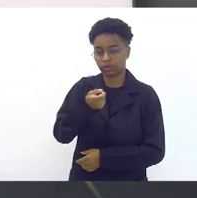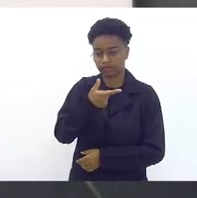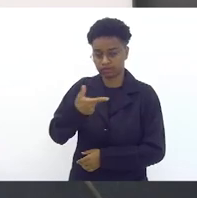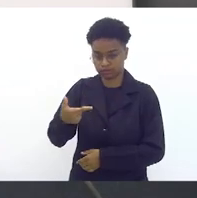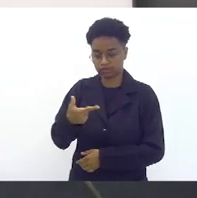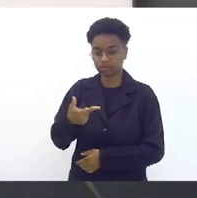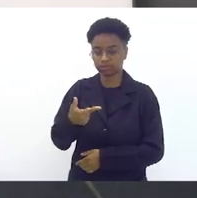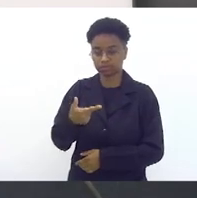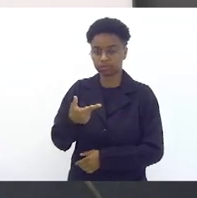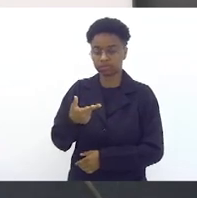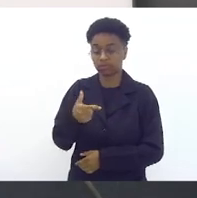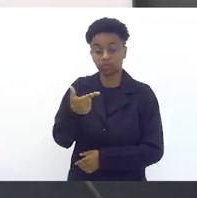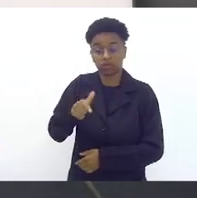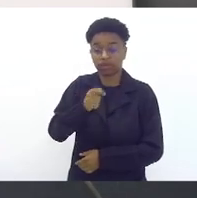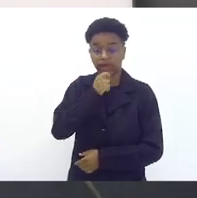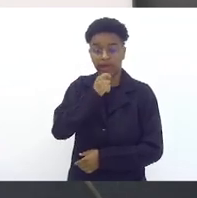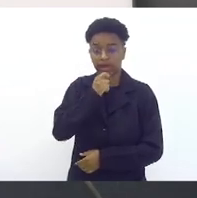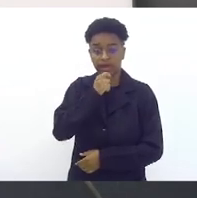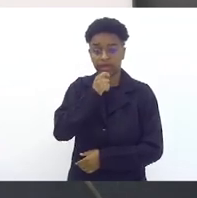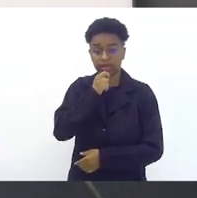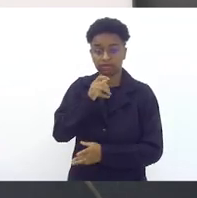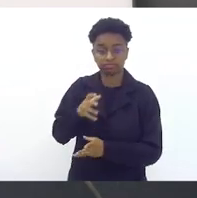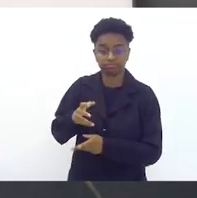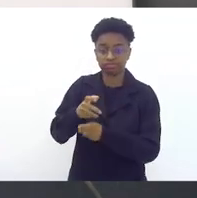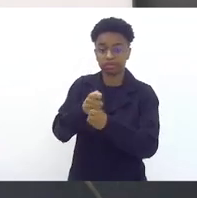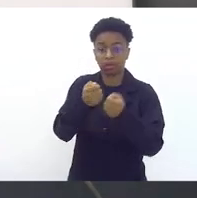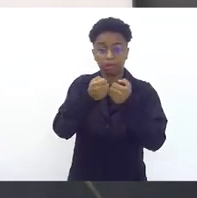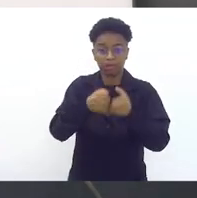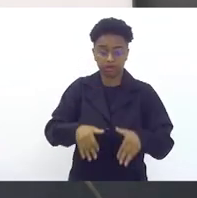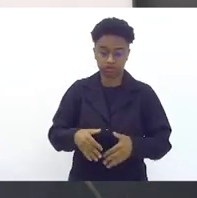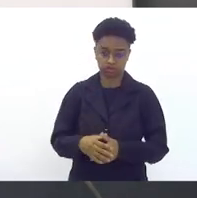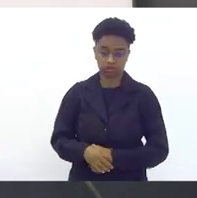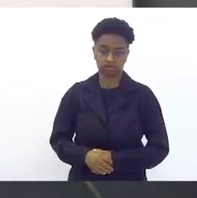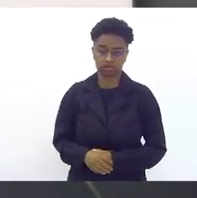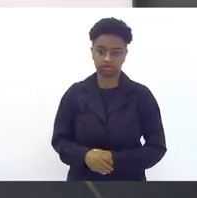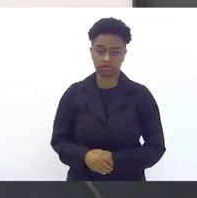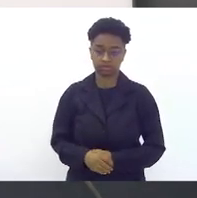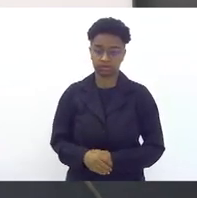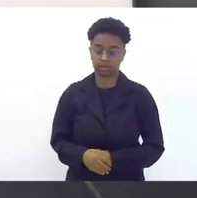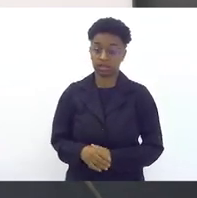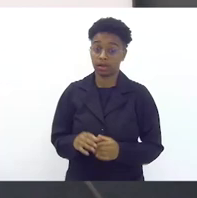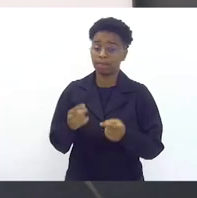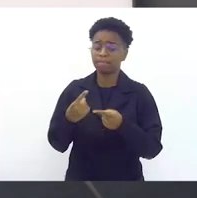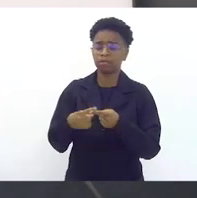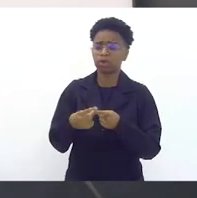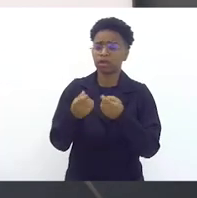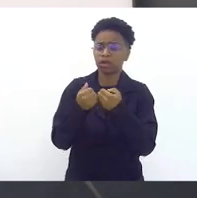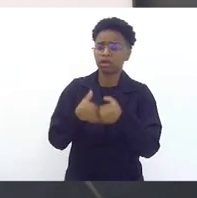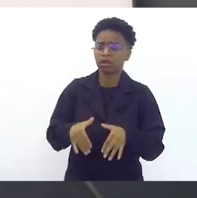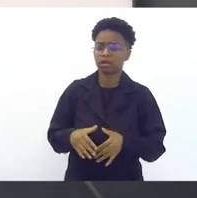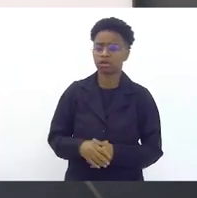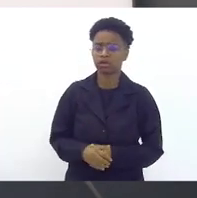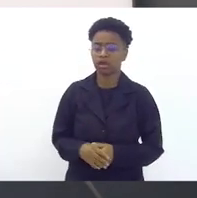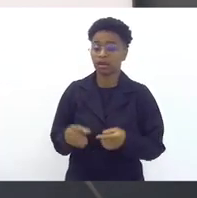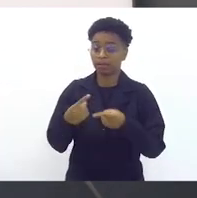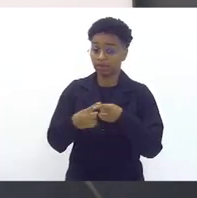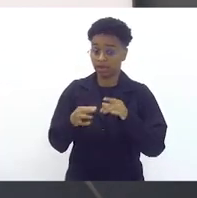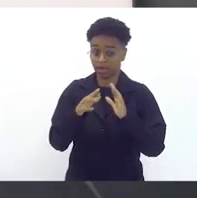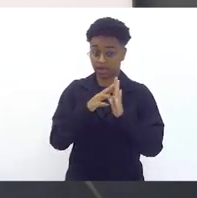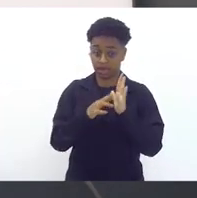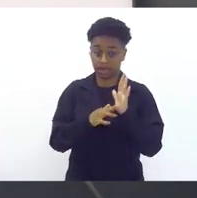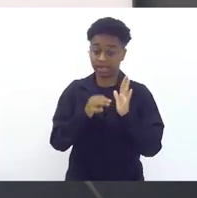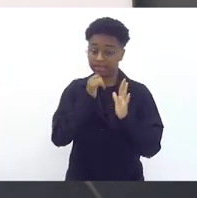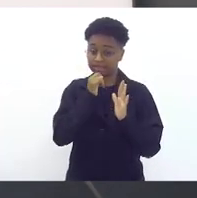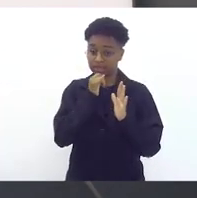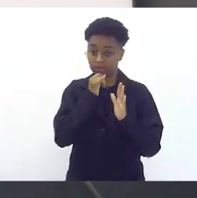2022, ainda não havia consumado os prejuízos. Né? Por que prejuízos, deputado? Porque a regulamentação, por exemplo,